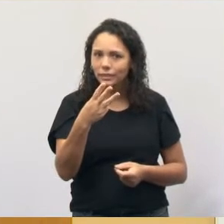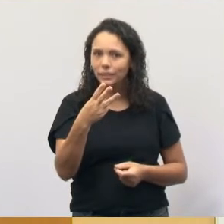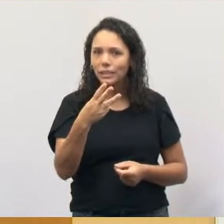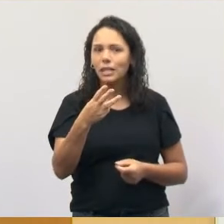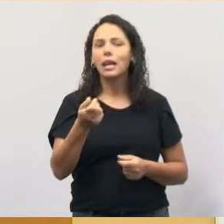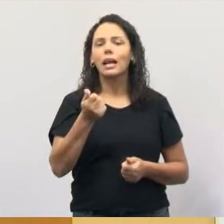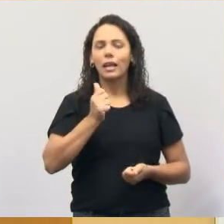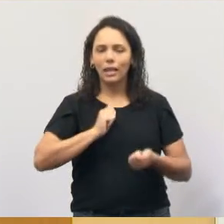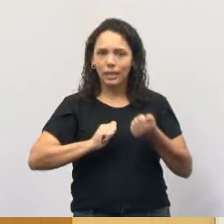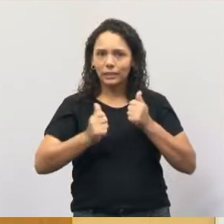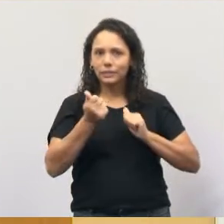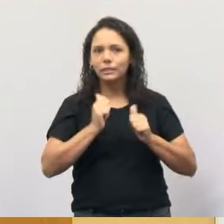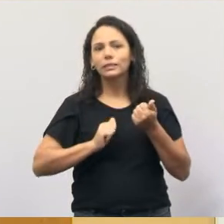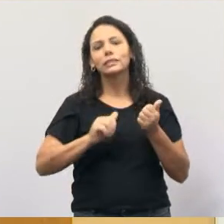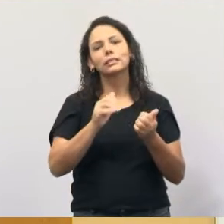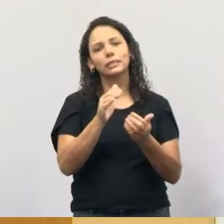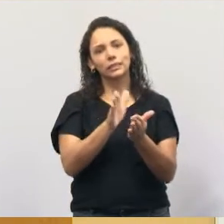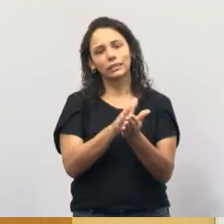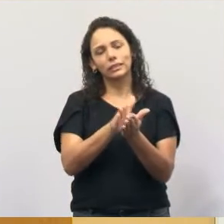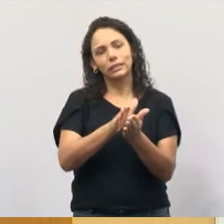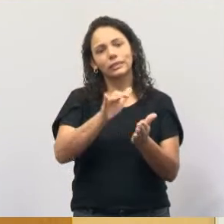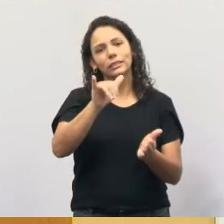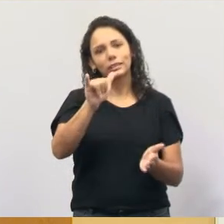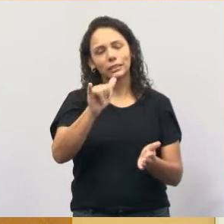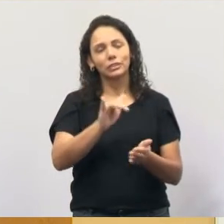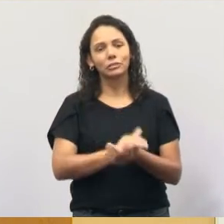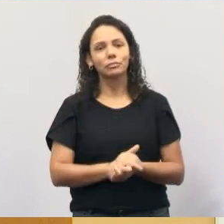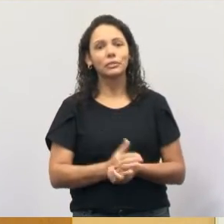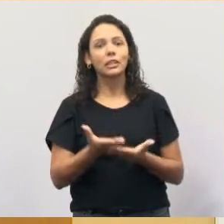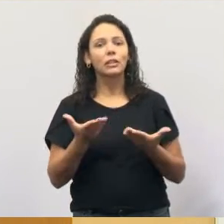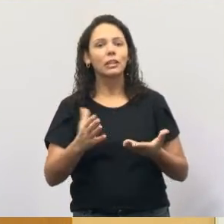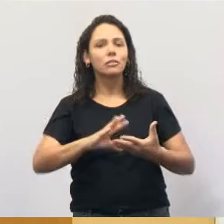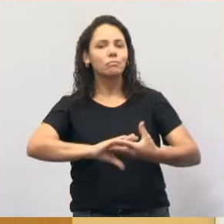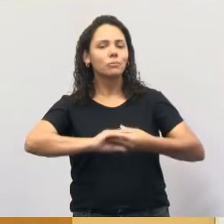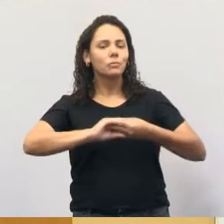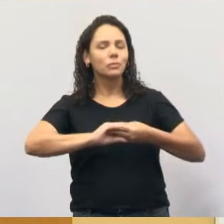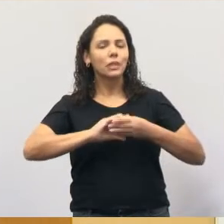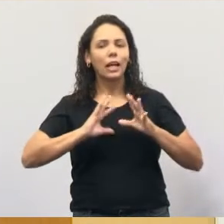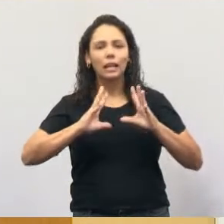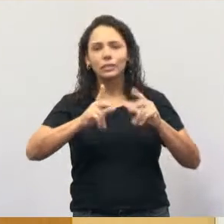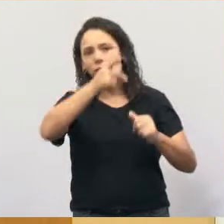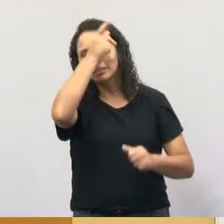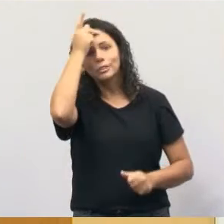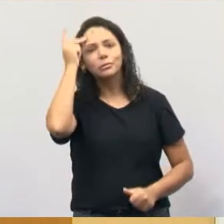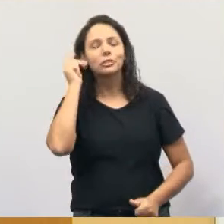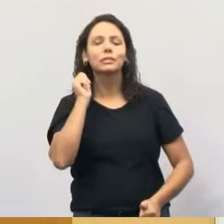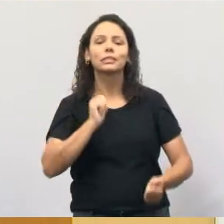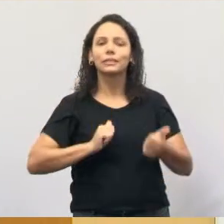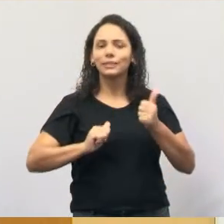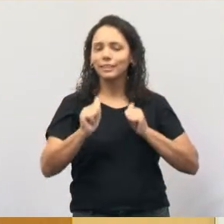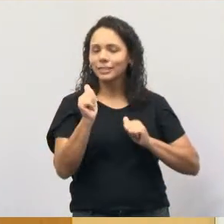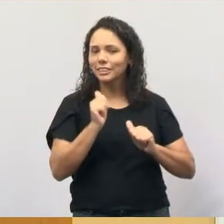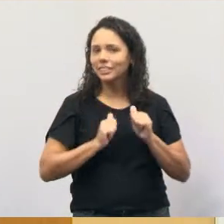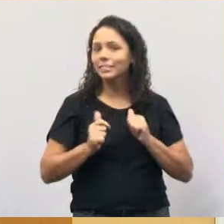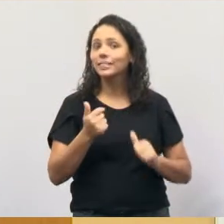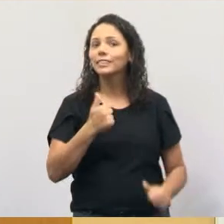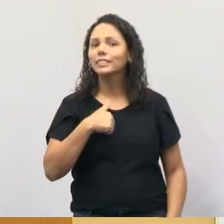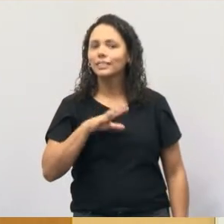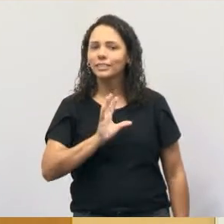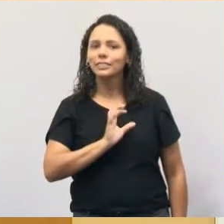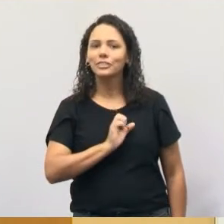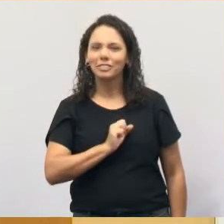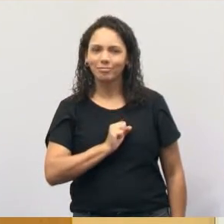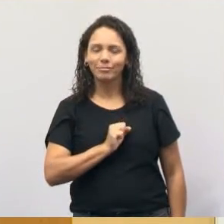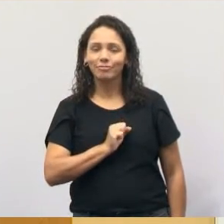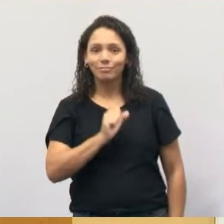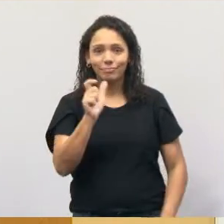arte em nossa cidade. Então, saudar todos os artistas que moram no meu coração, aqueles que eu conheço,